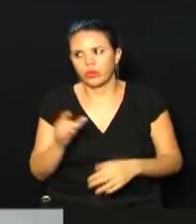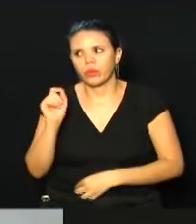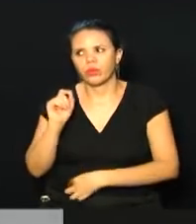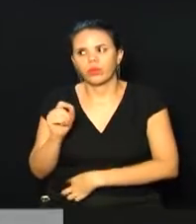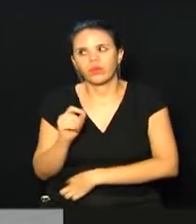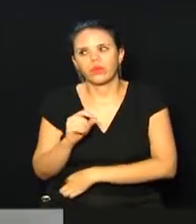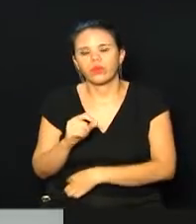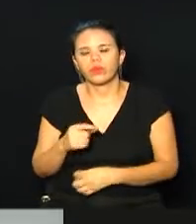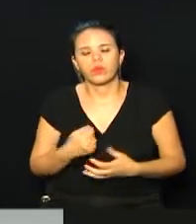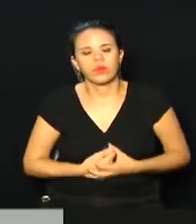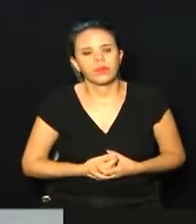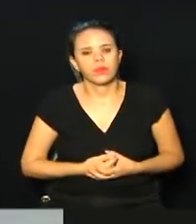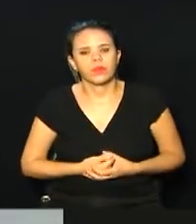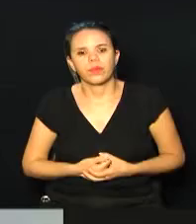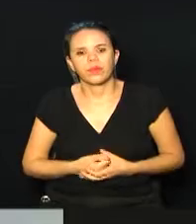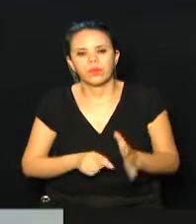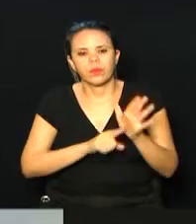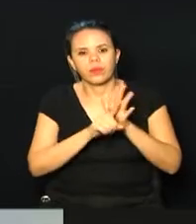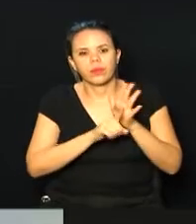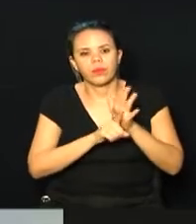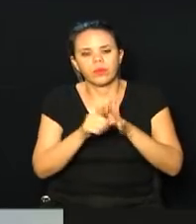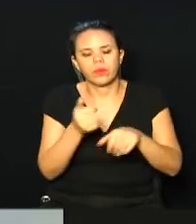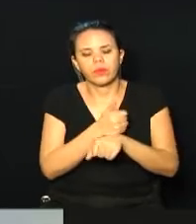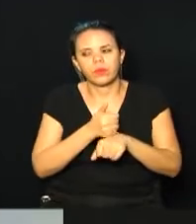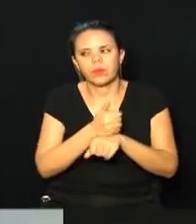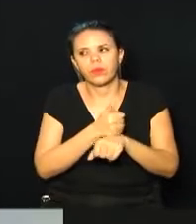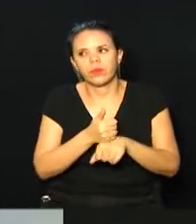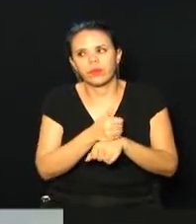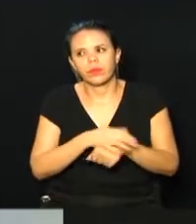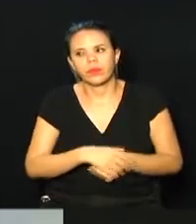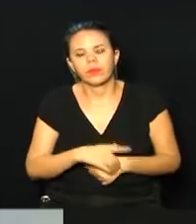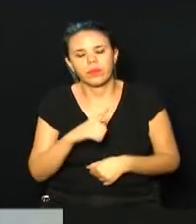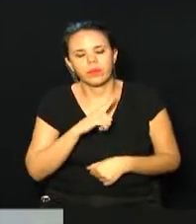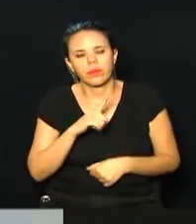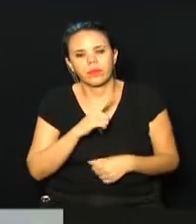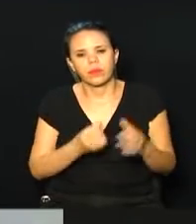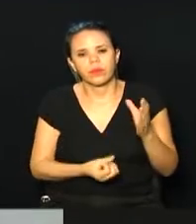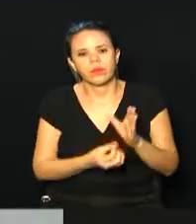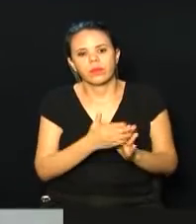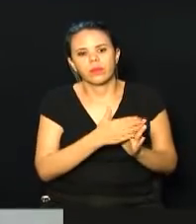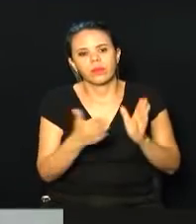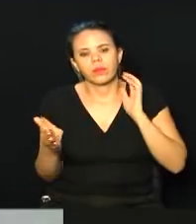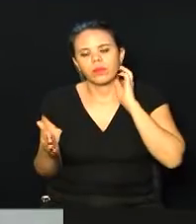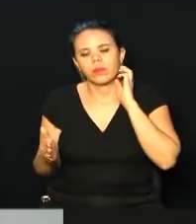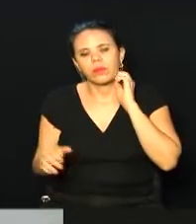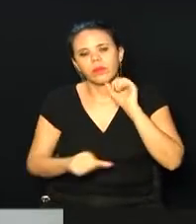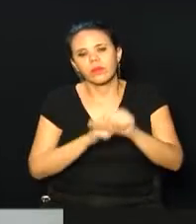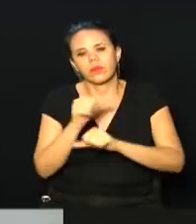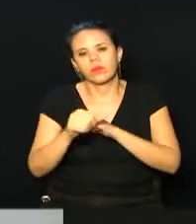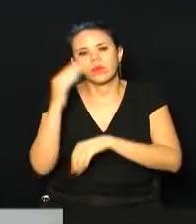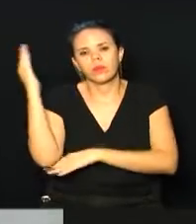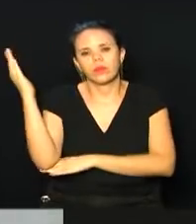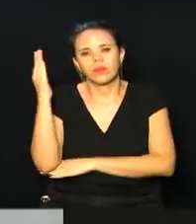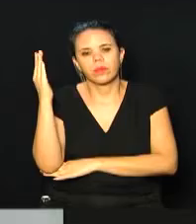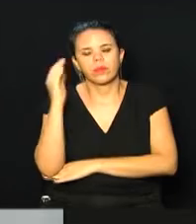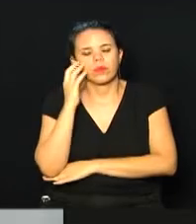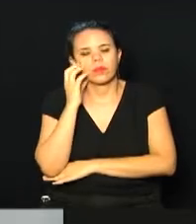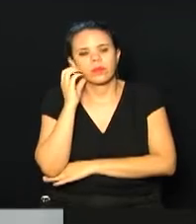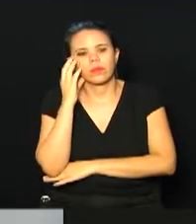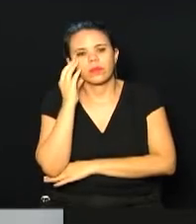que, segundo os especialistas, tem origem nessas mudanças climáticas, né?